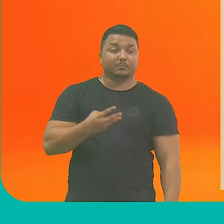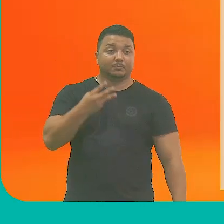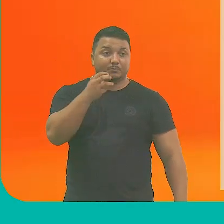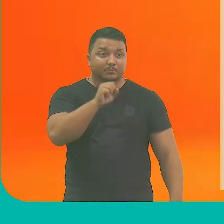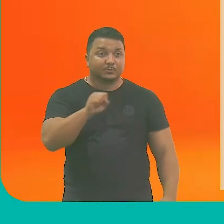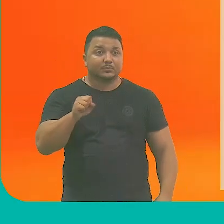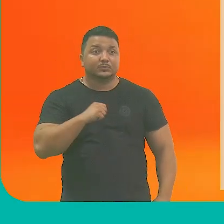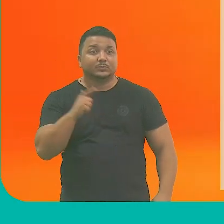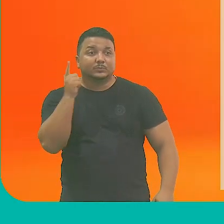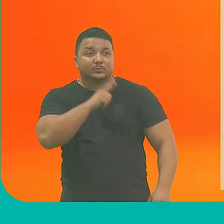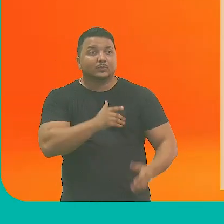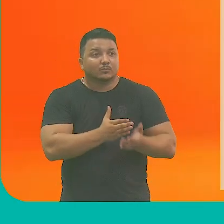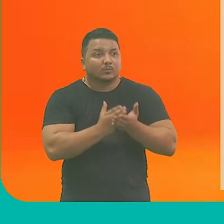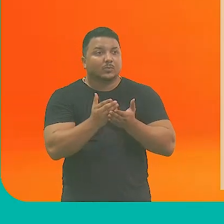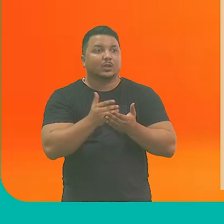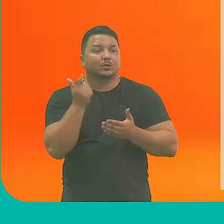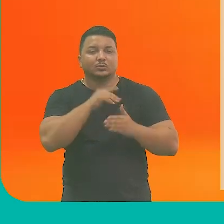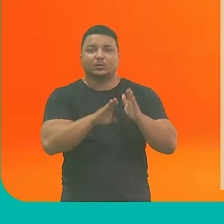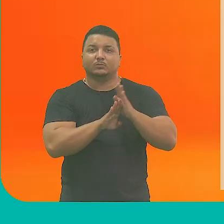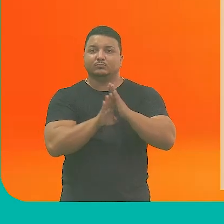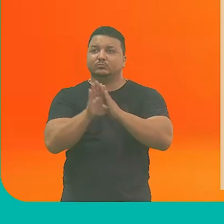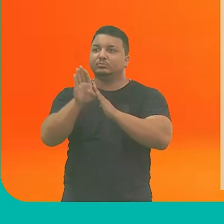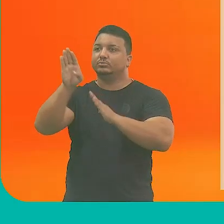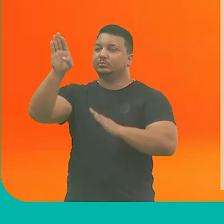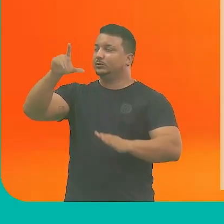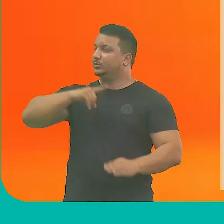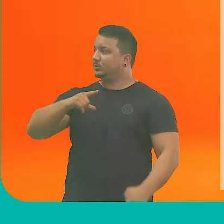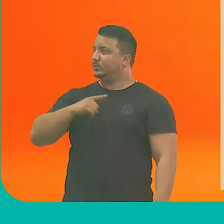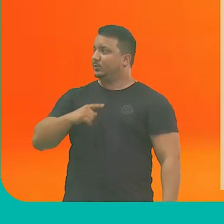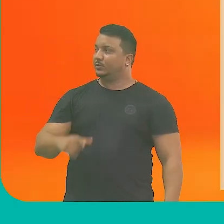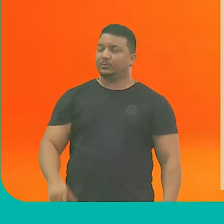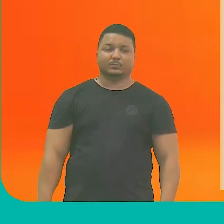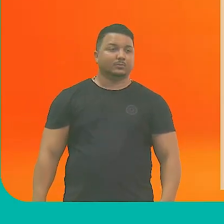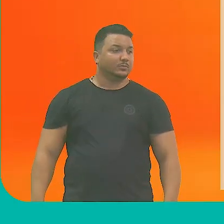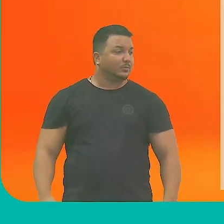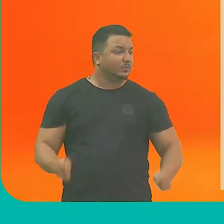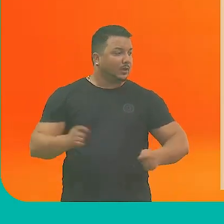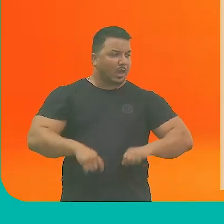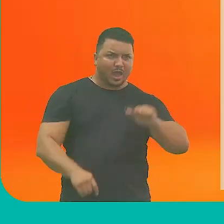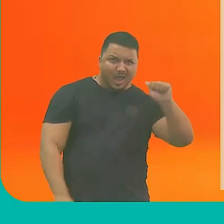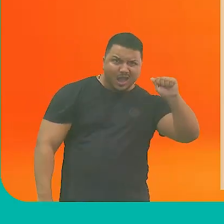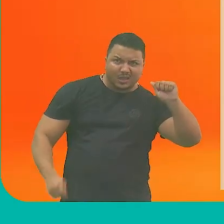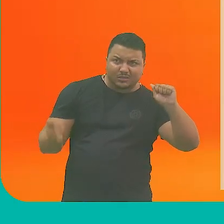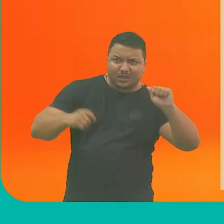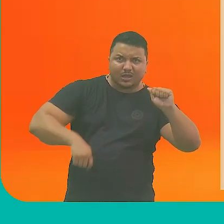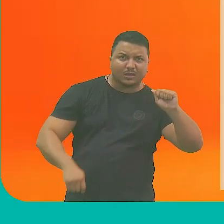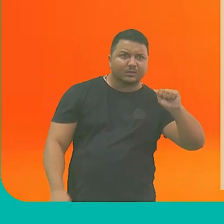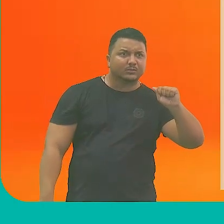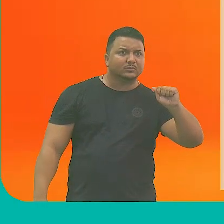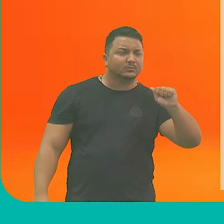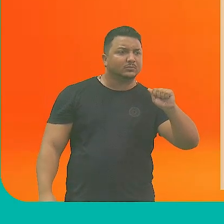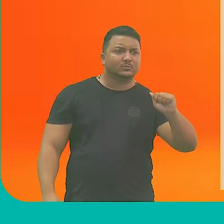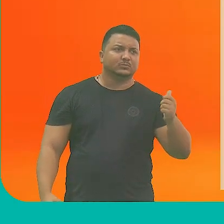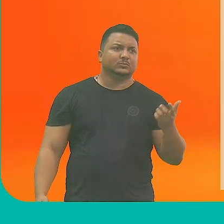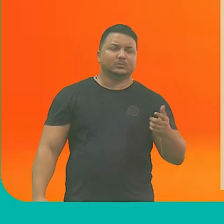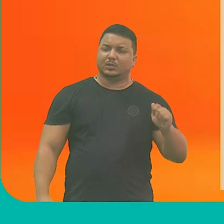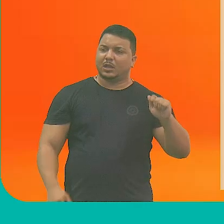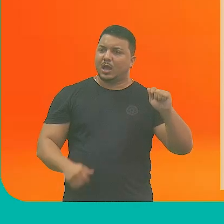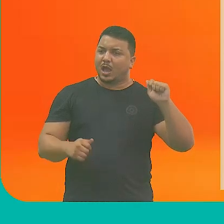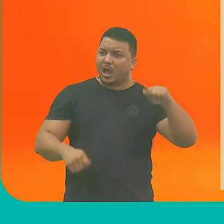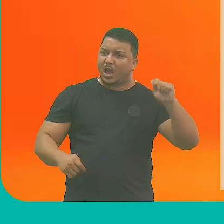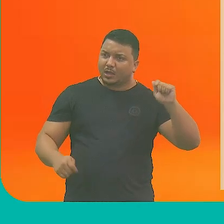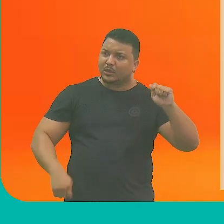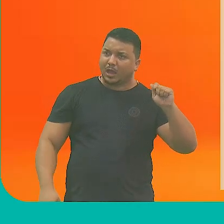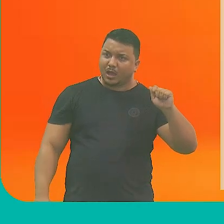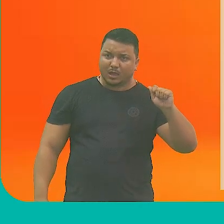ela cresce constantemente. Certo? Vamos lá, pode ser o item A? Pode ser o item A pela